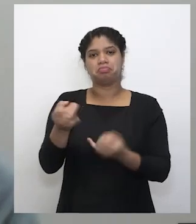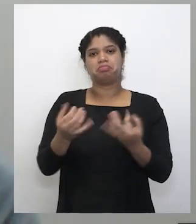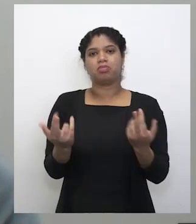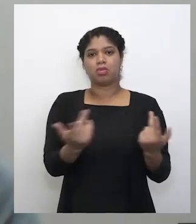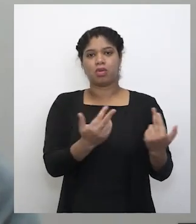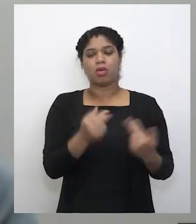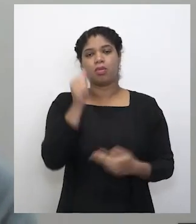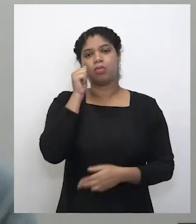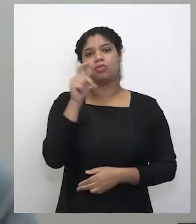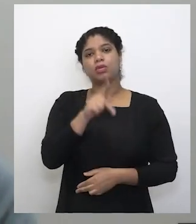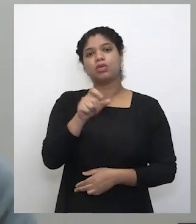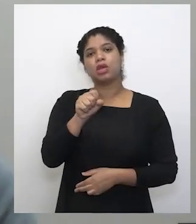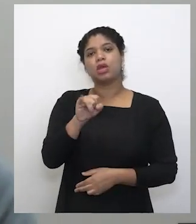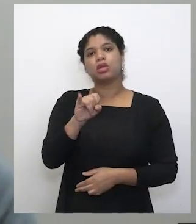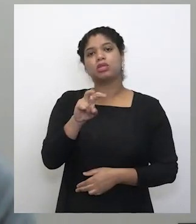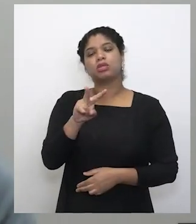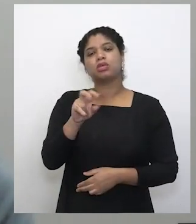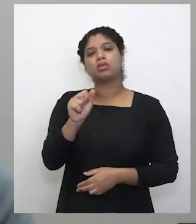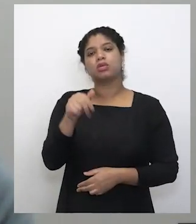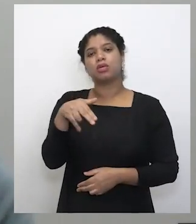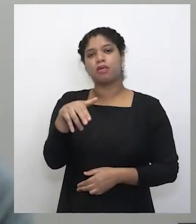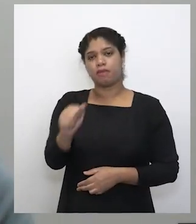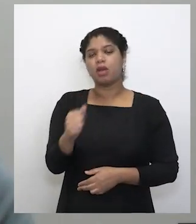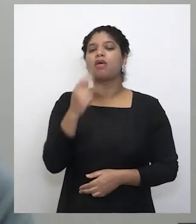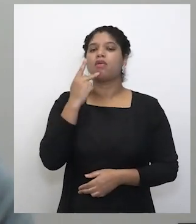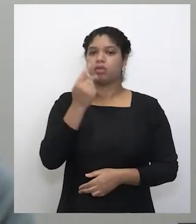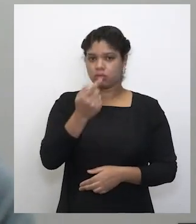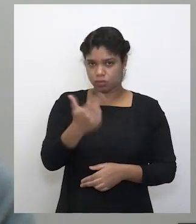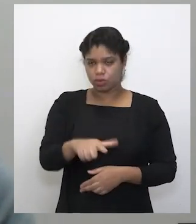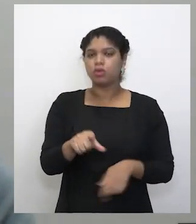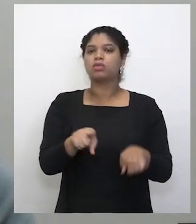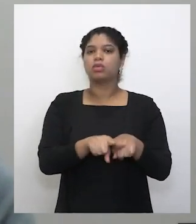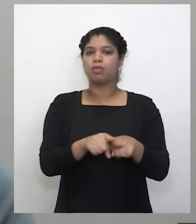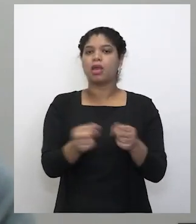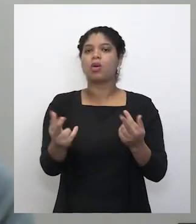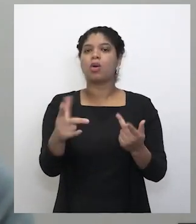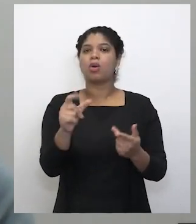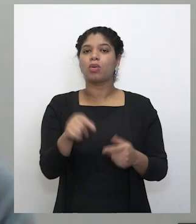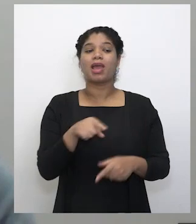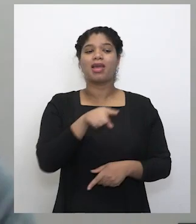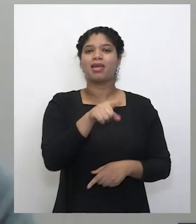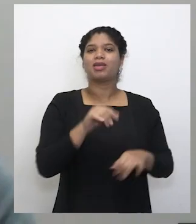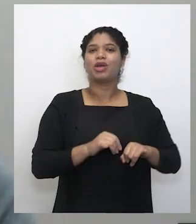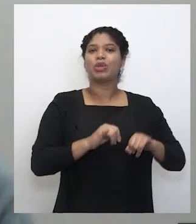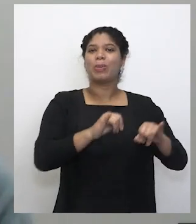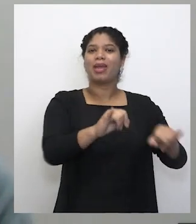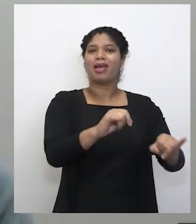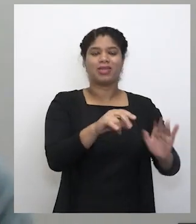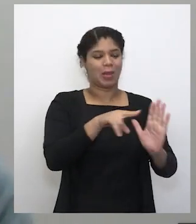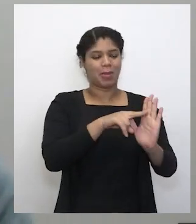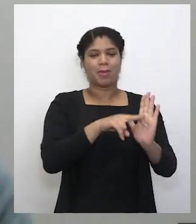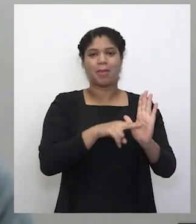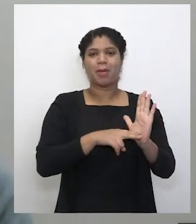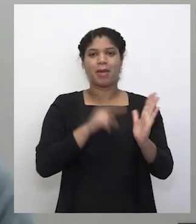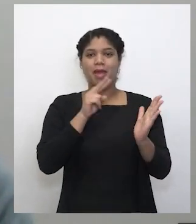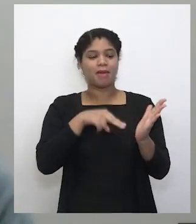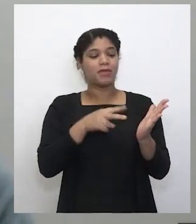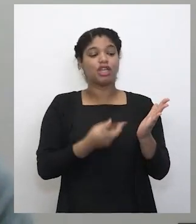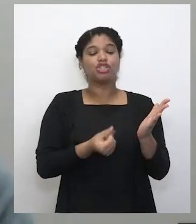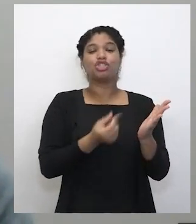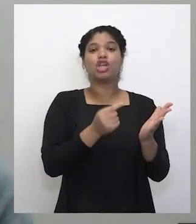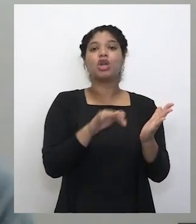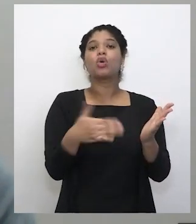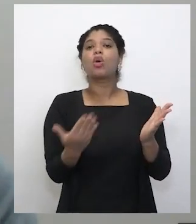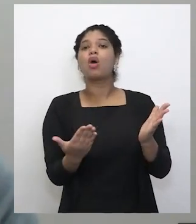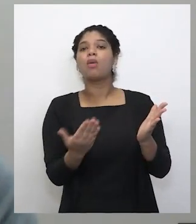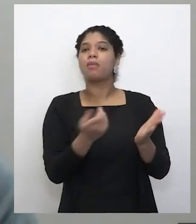professora Silvana comenta aqui novamente, fazer mercadinho. Deixa eu voltar aqui para cima, que o pessoal comentou bastante coisas interessantes